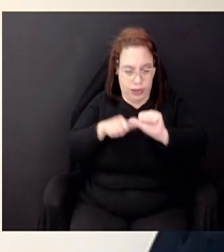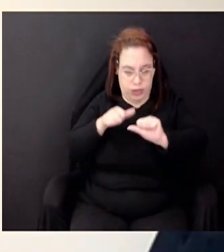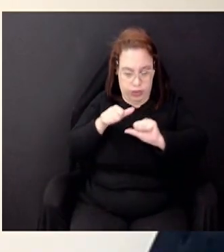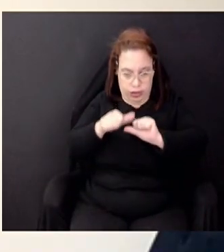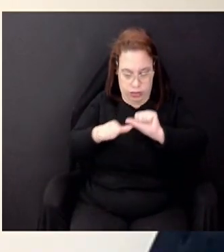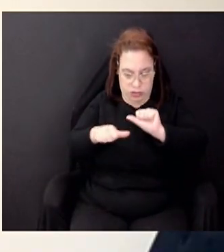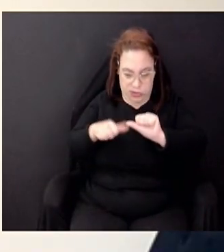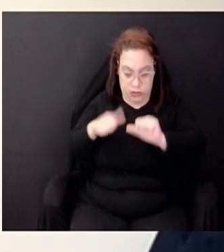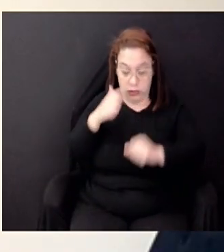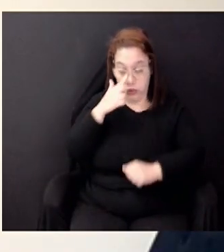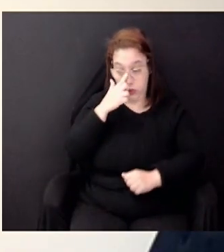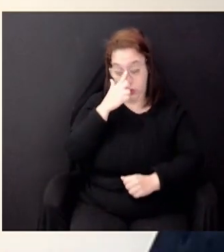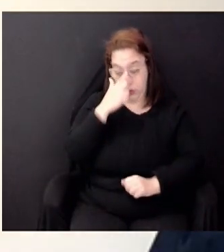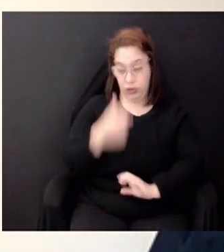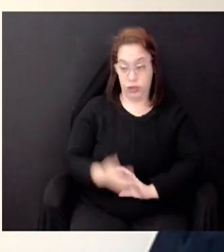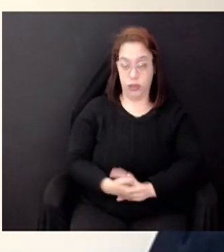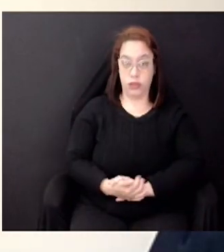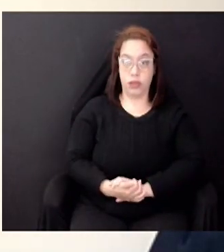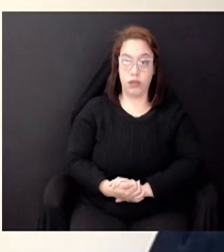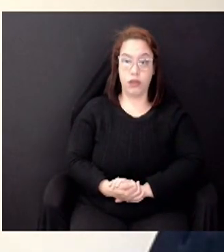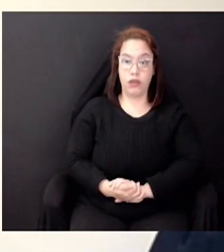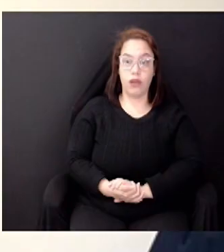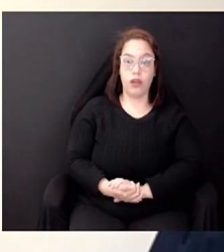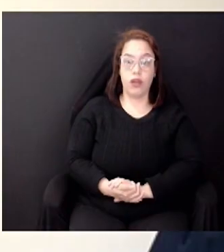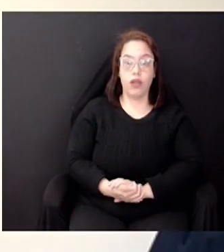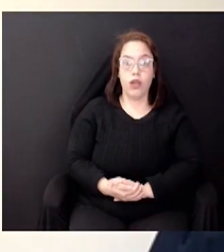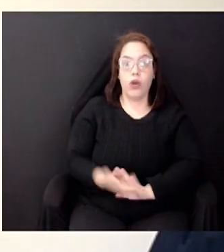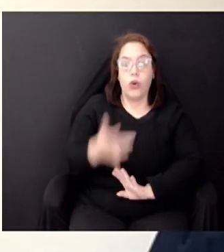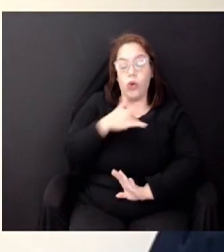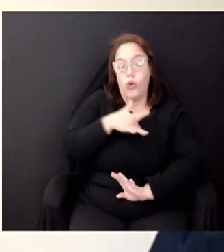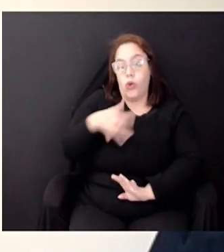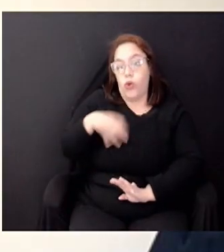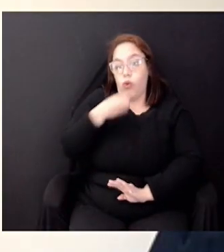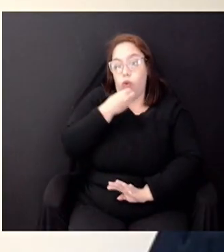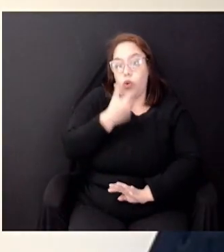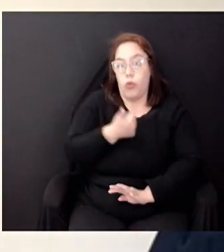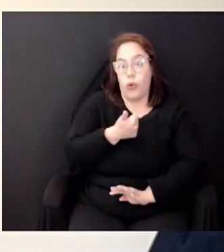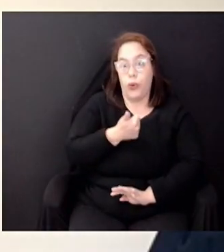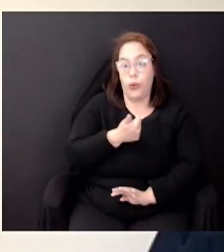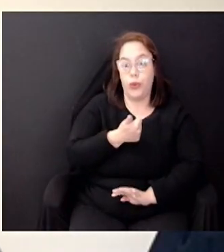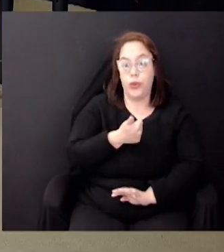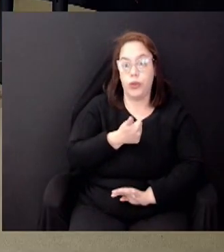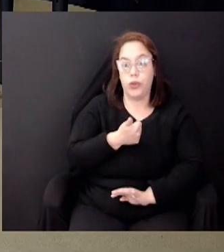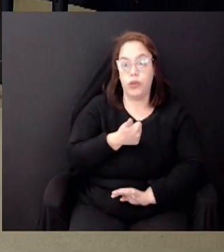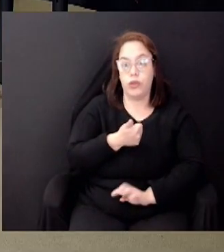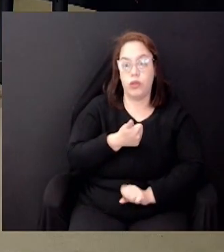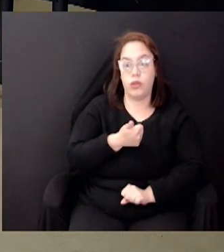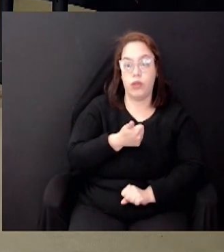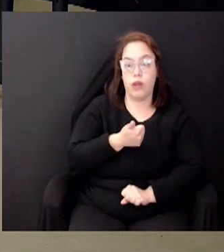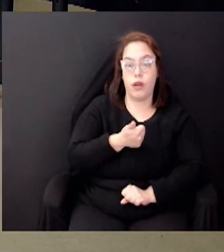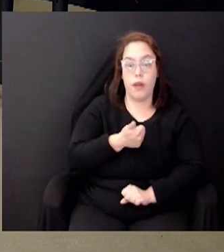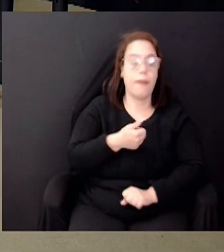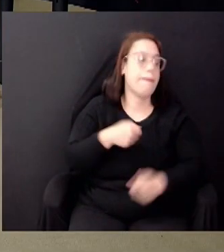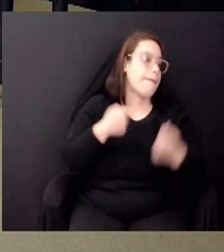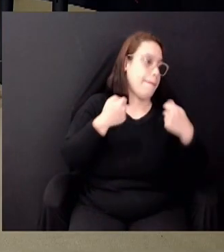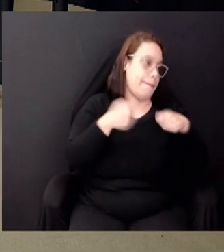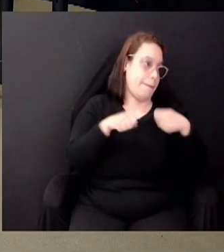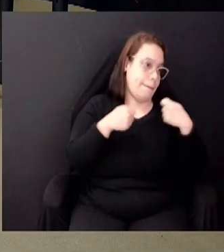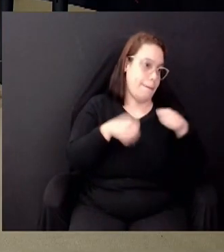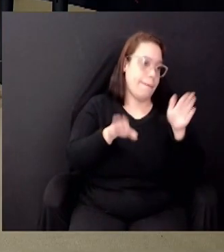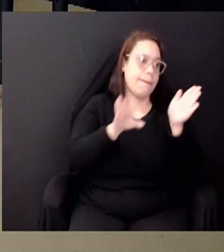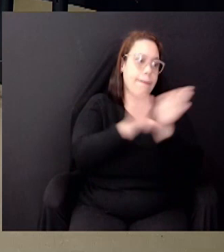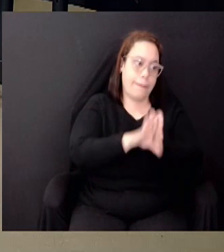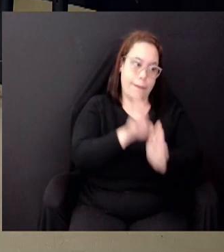fato, encontrar o uso saudável, né? Chegar no uso saudável, né? Precisamos chegar a um uso saudável.